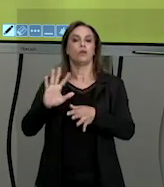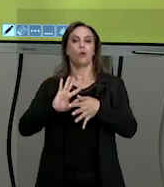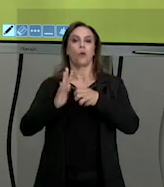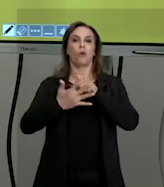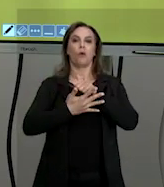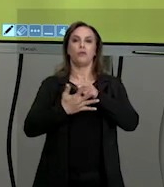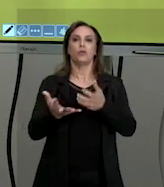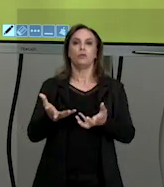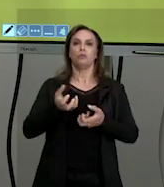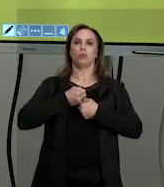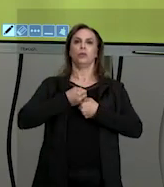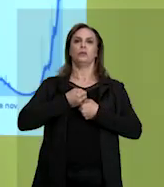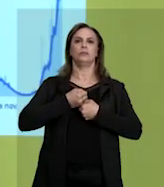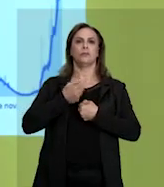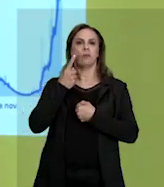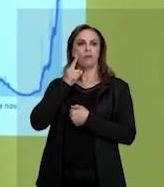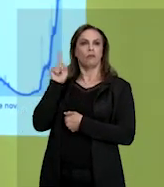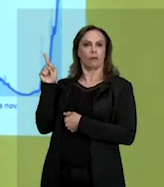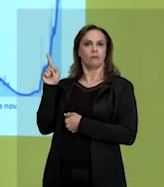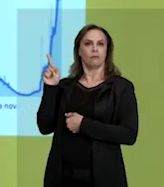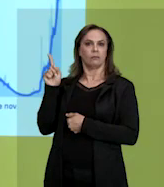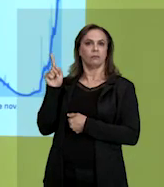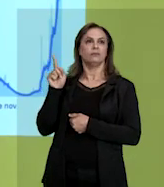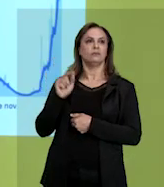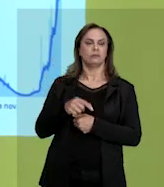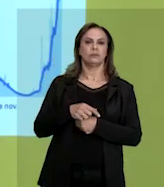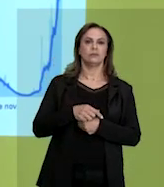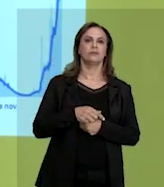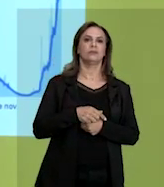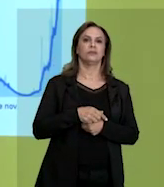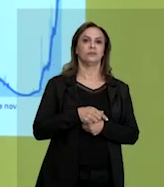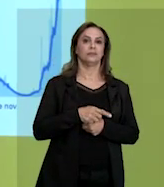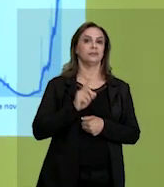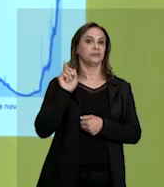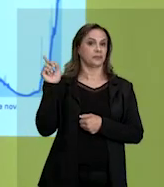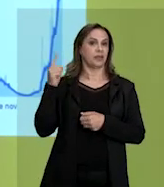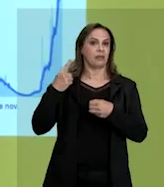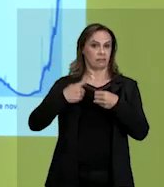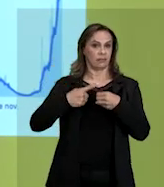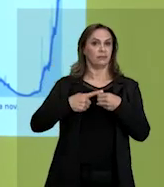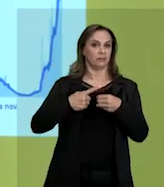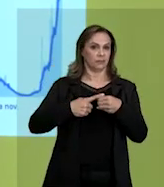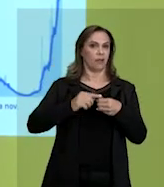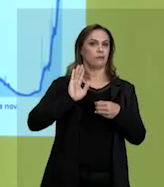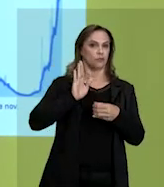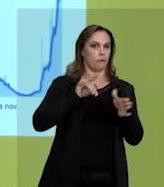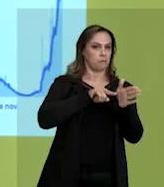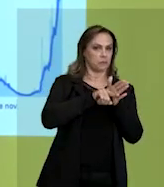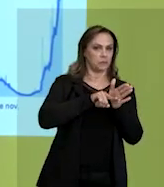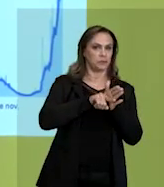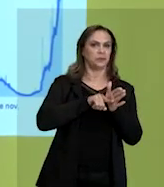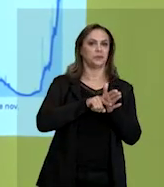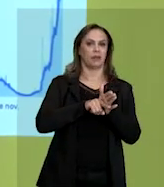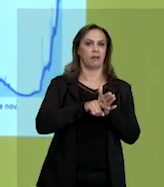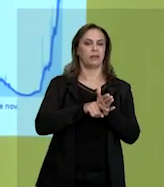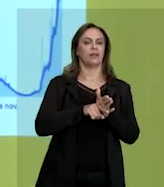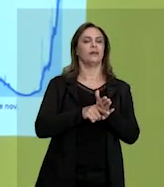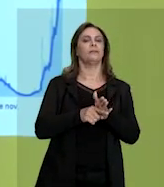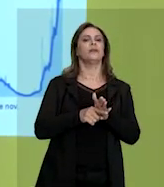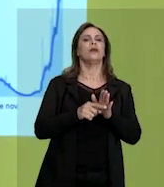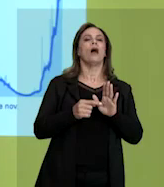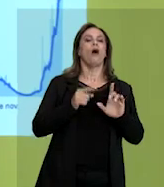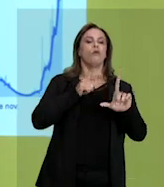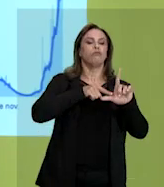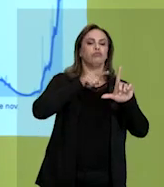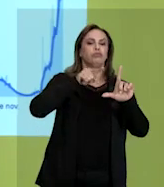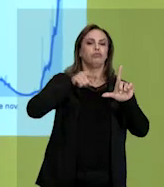Em 29 de fevereiro de 2020, Singapura, tá? O gráfico, ele mostra um pequeno